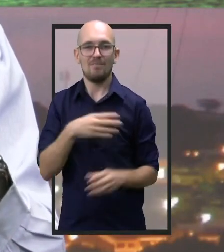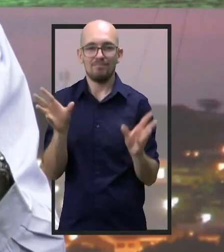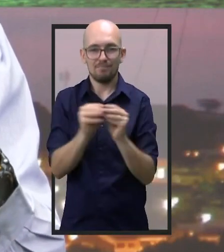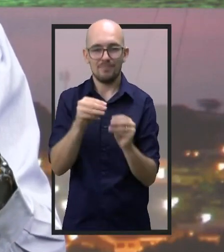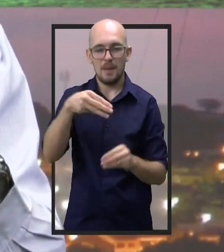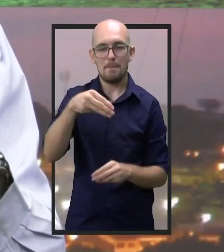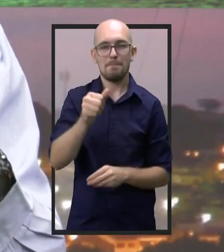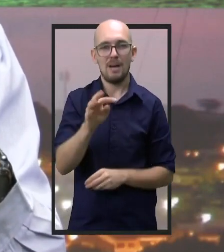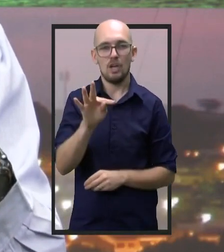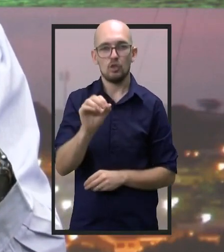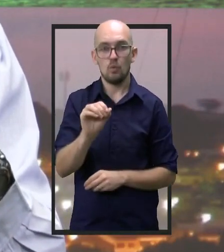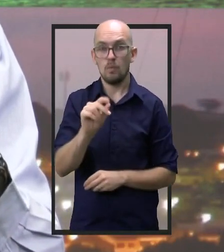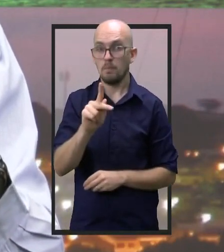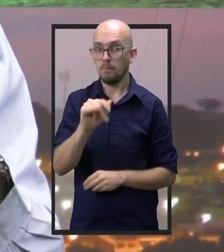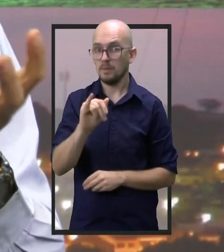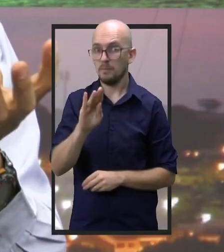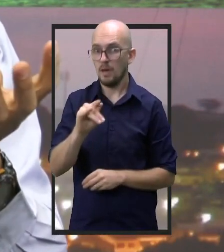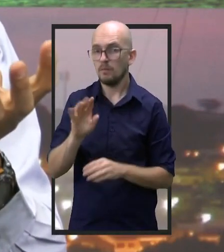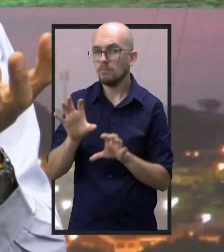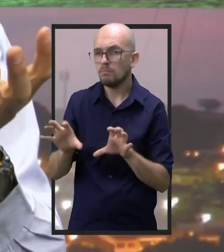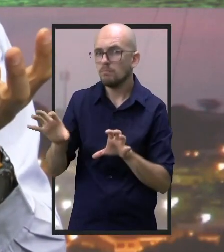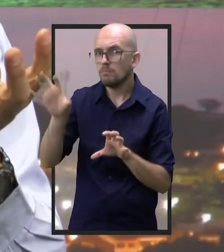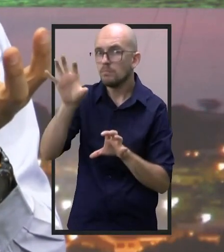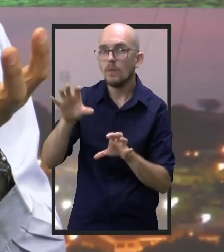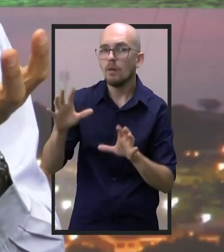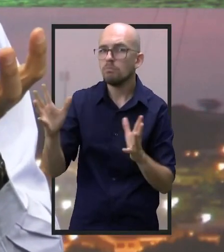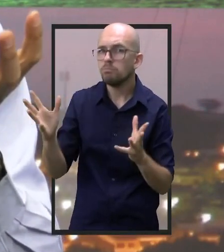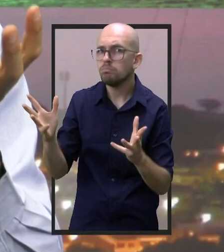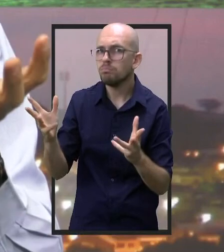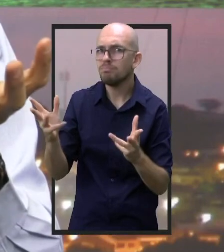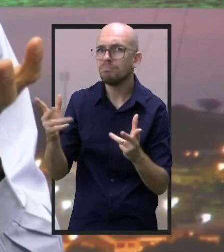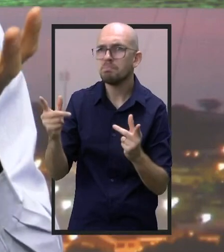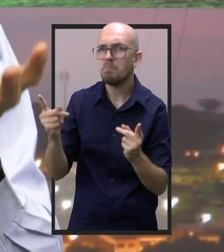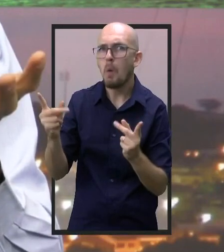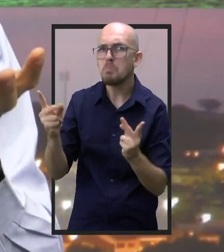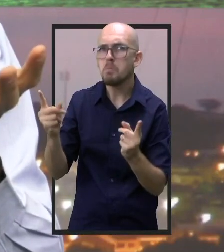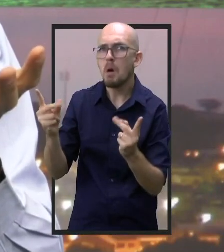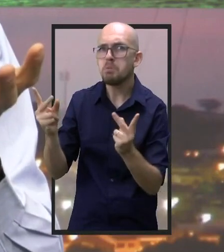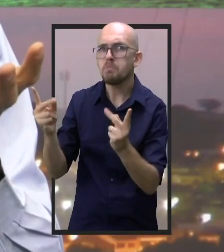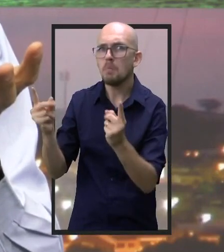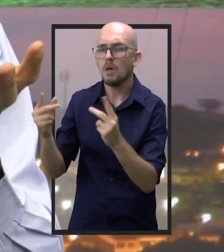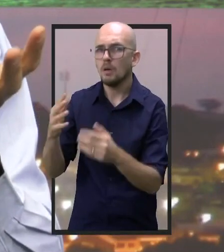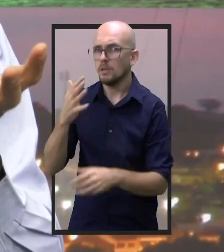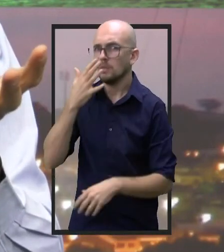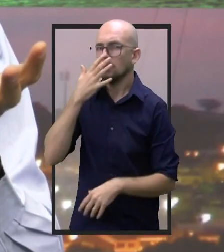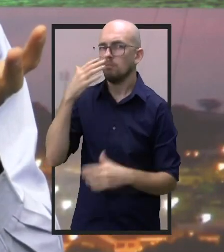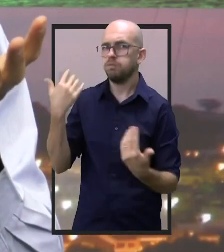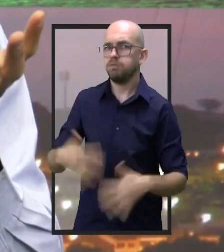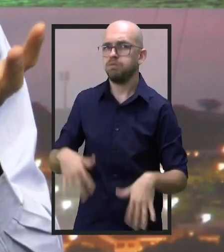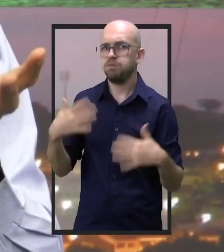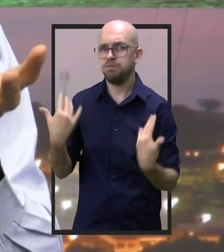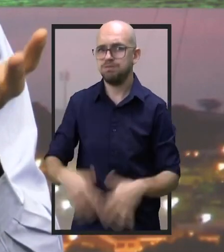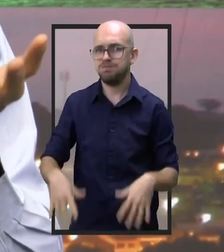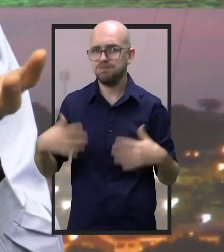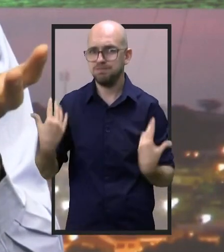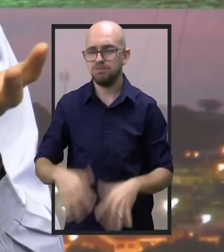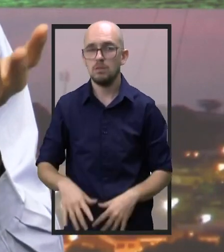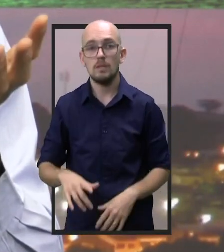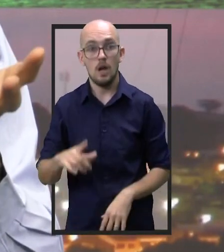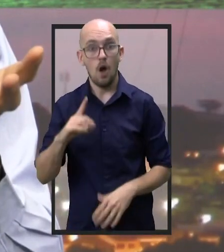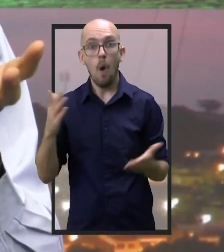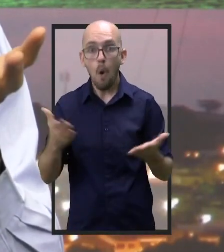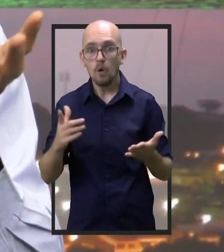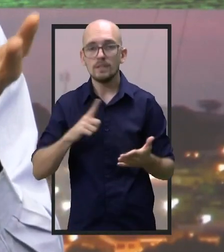receita e recursos é extraordinário. Nós estamos vendo a nossos olhos, hoje nós temos a maior média